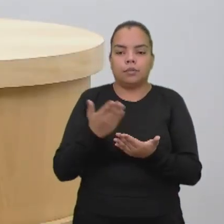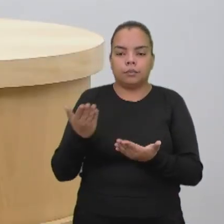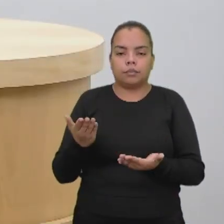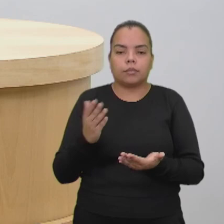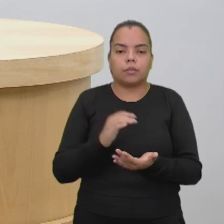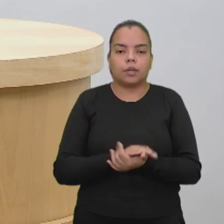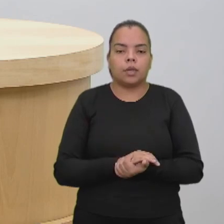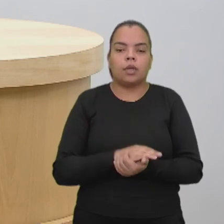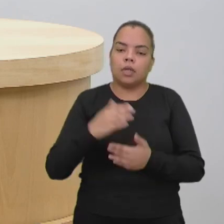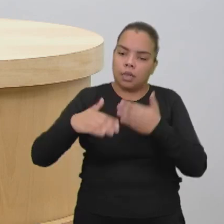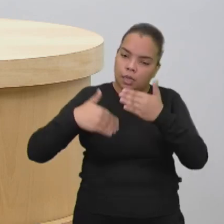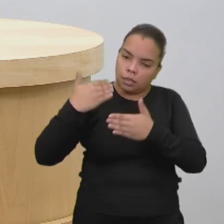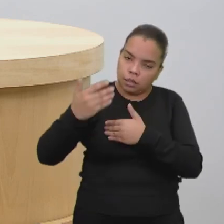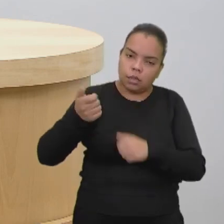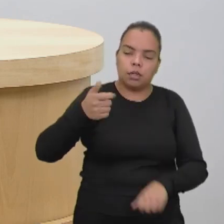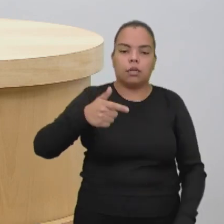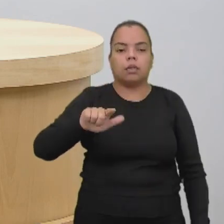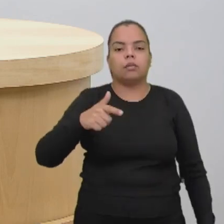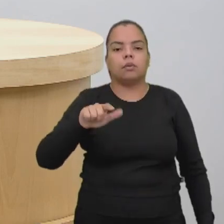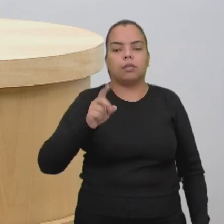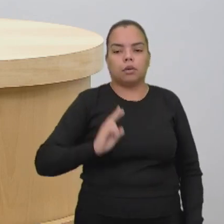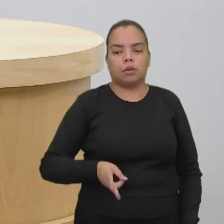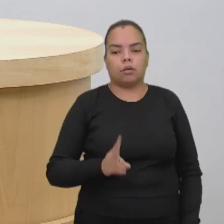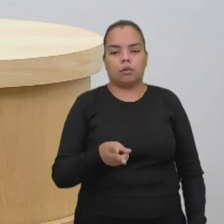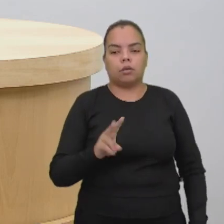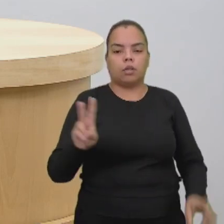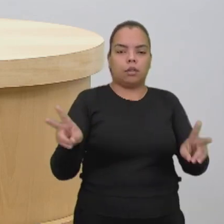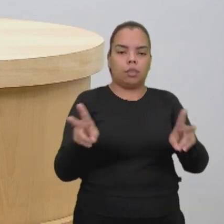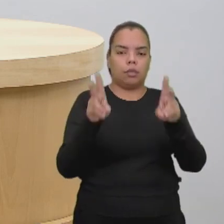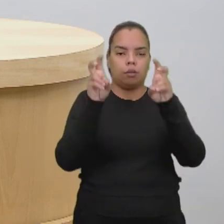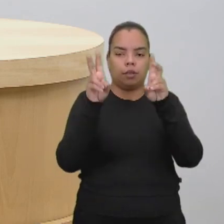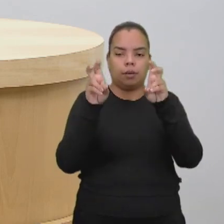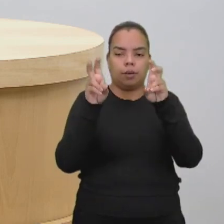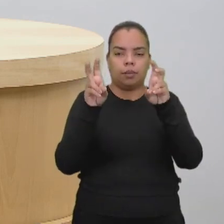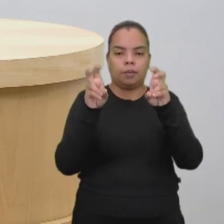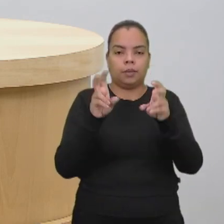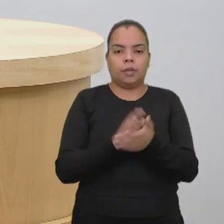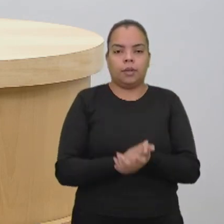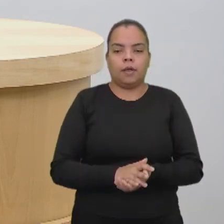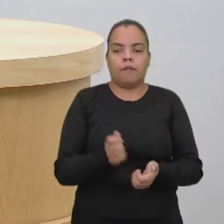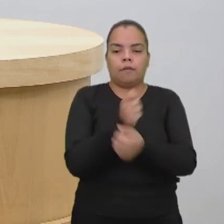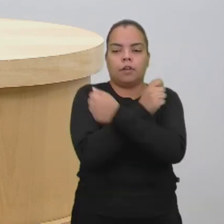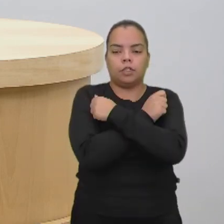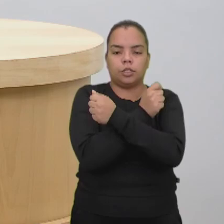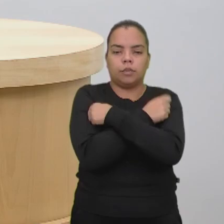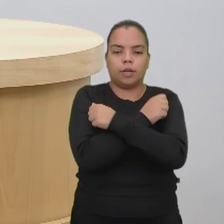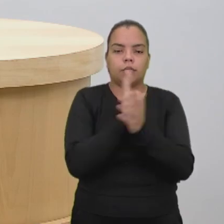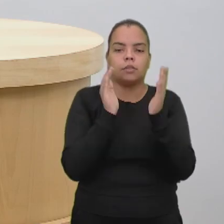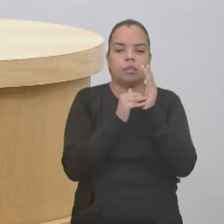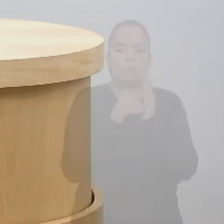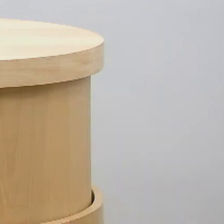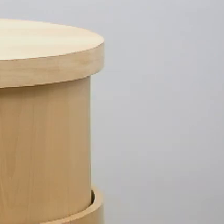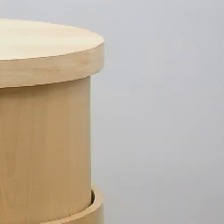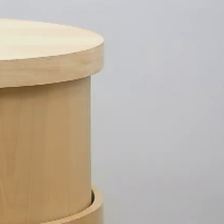E aí nas próximas teremos aí a continuidade do tema aí abordado de demografia. Forte abraço a todos e até a próxima.